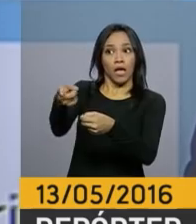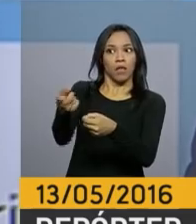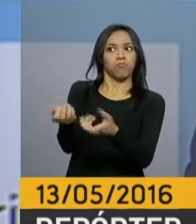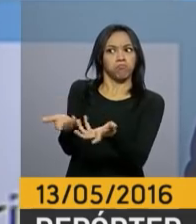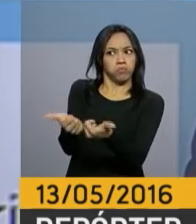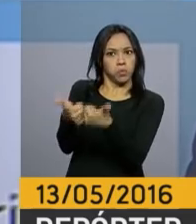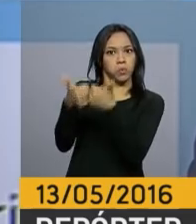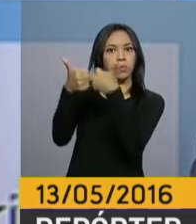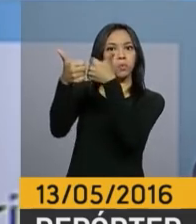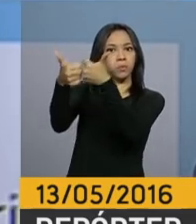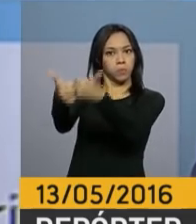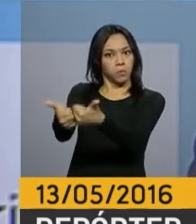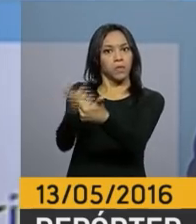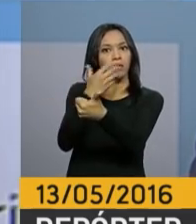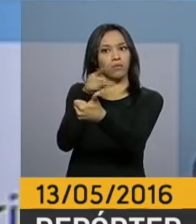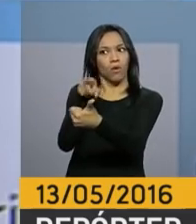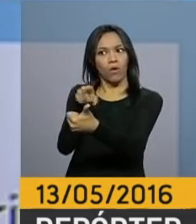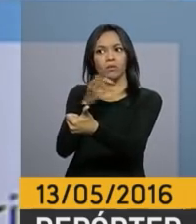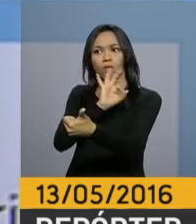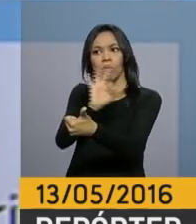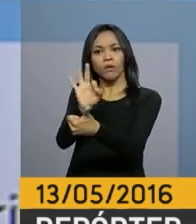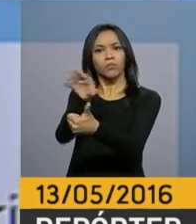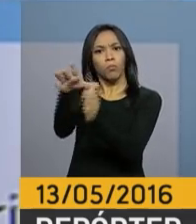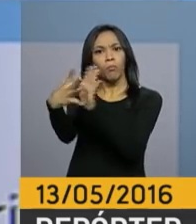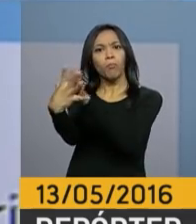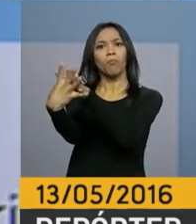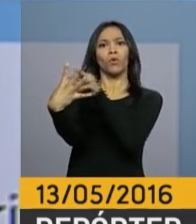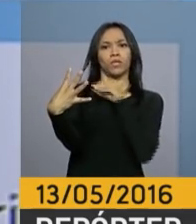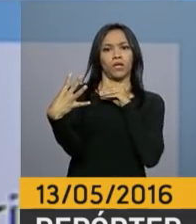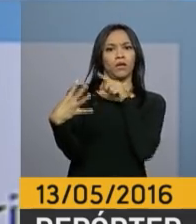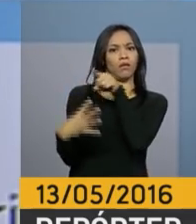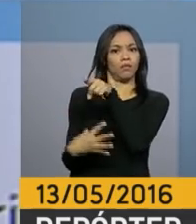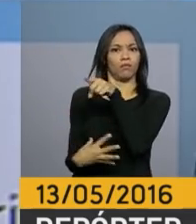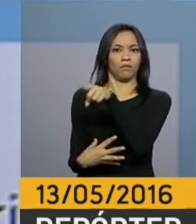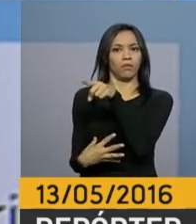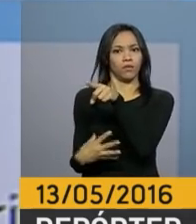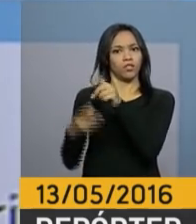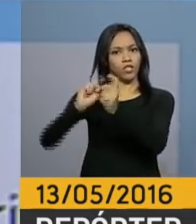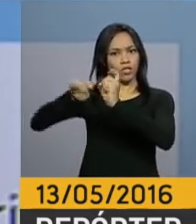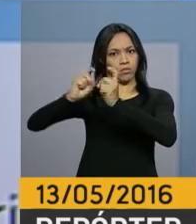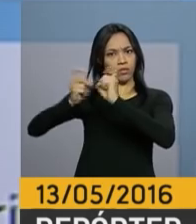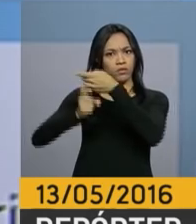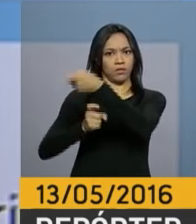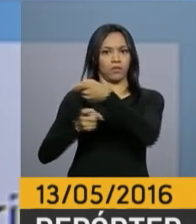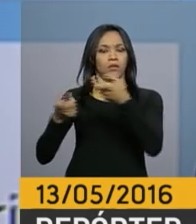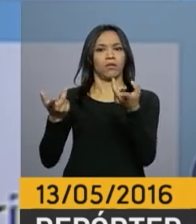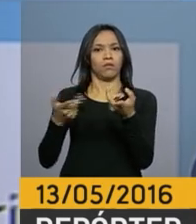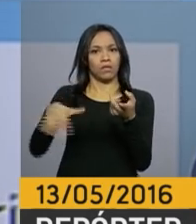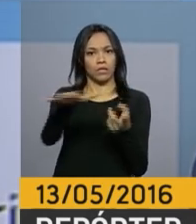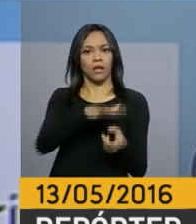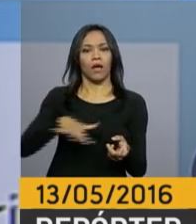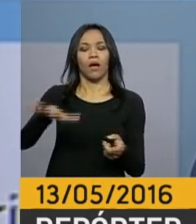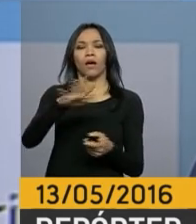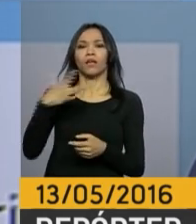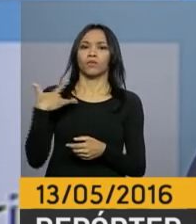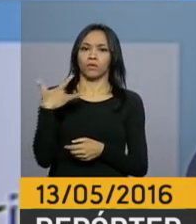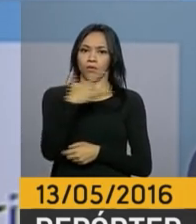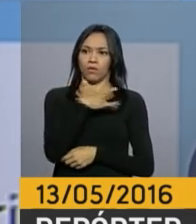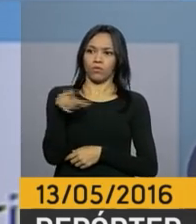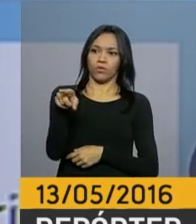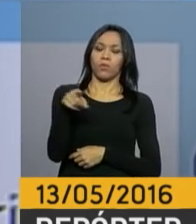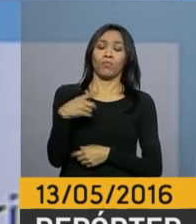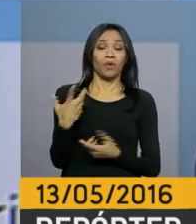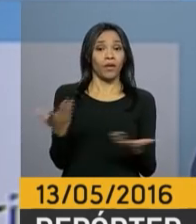serão exemplos a ser ensinados aos demais é bem é bem simples nós estamos eh numa época de crise como